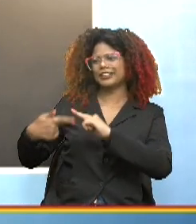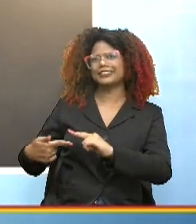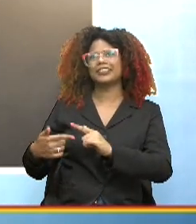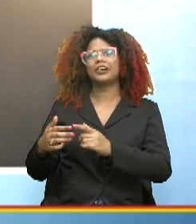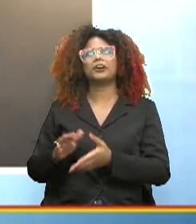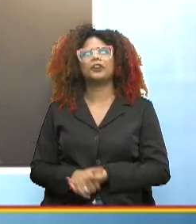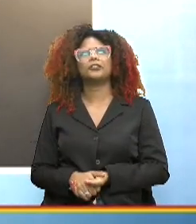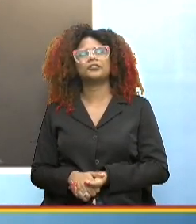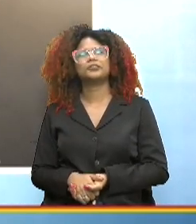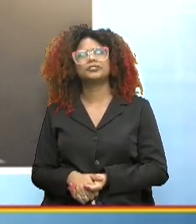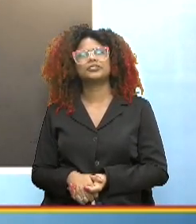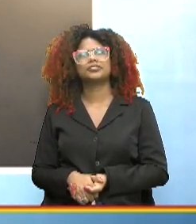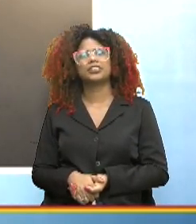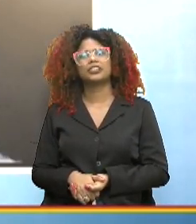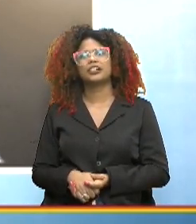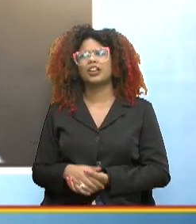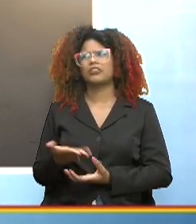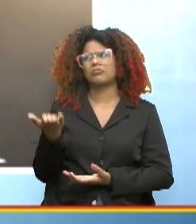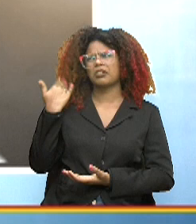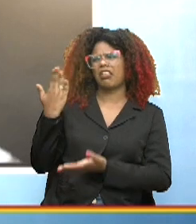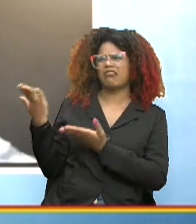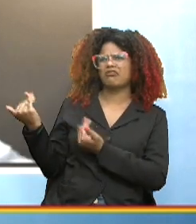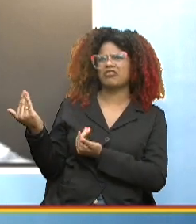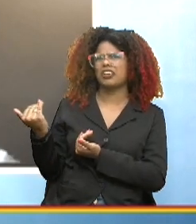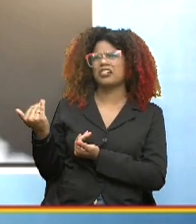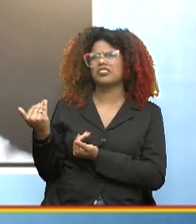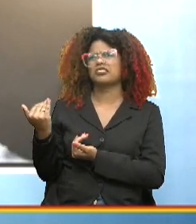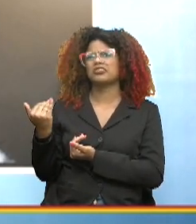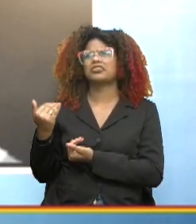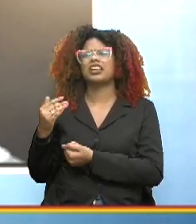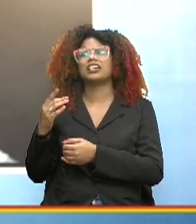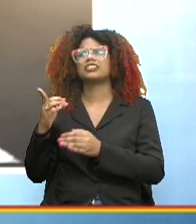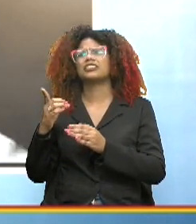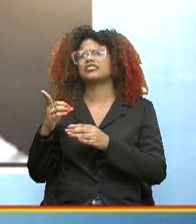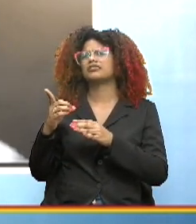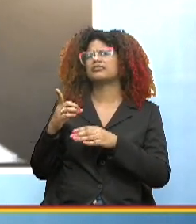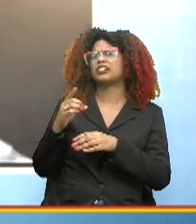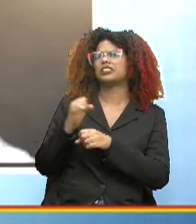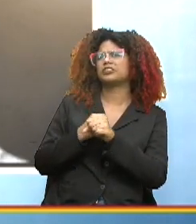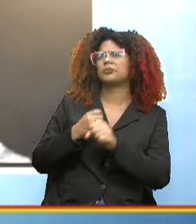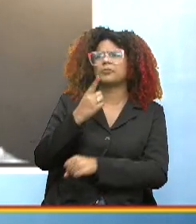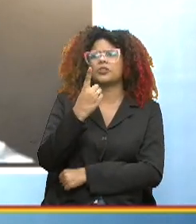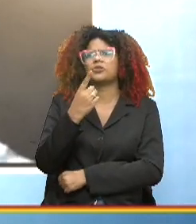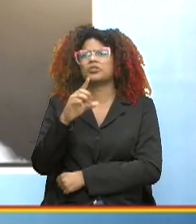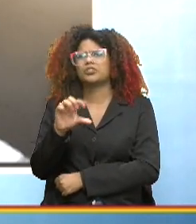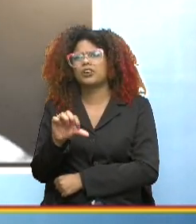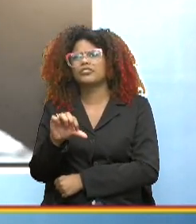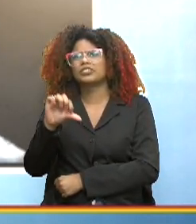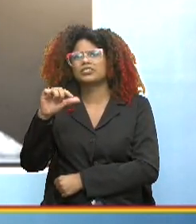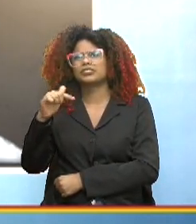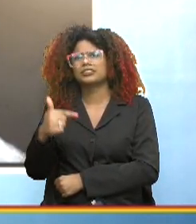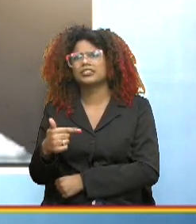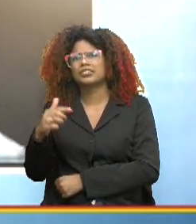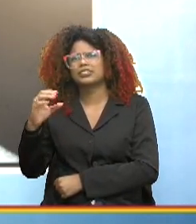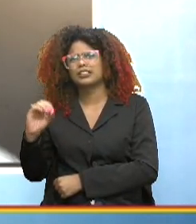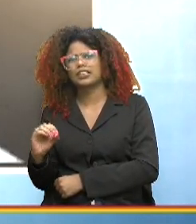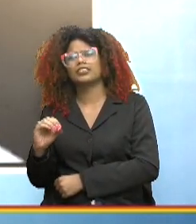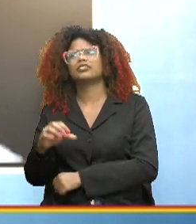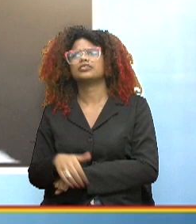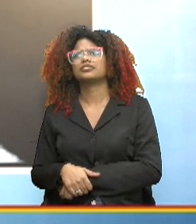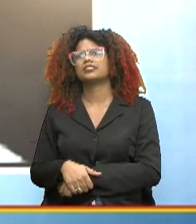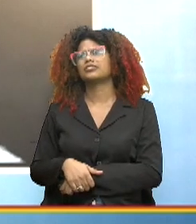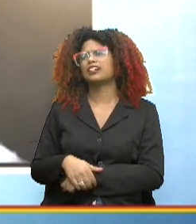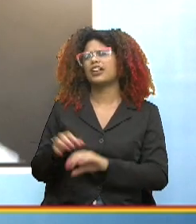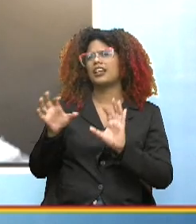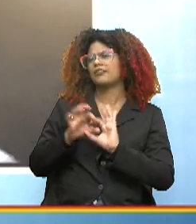e eu fui adolescente nos anos 70 né E que era os anos da abertura e coisa